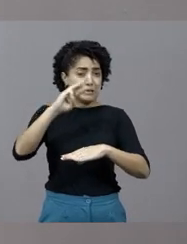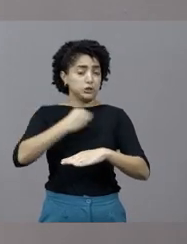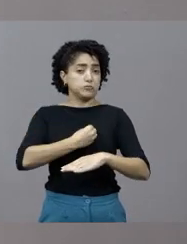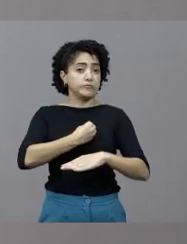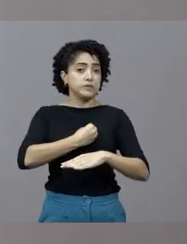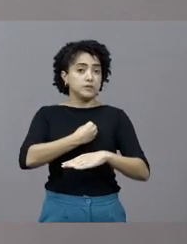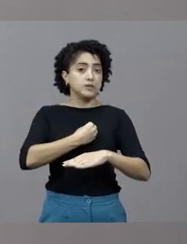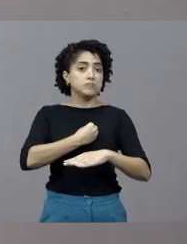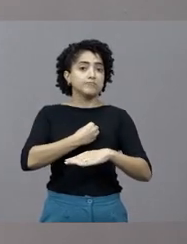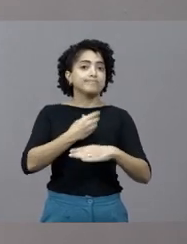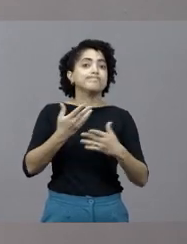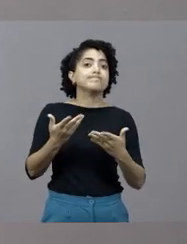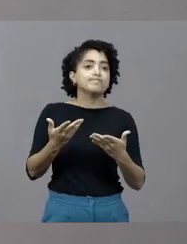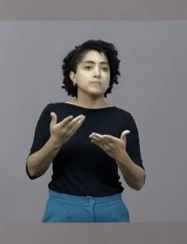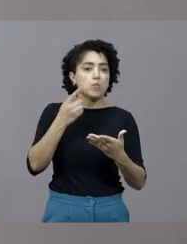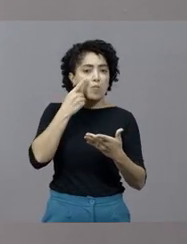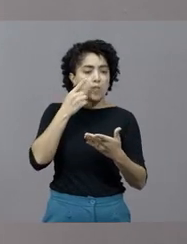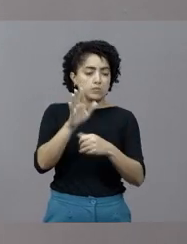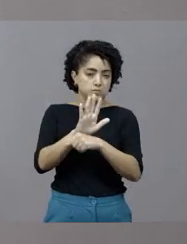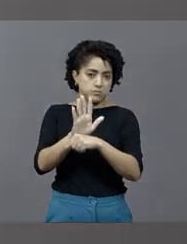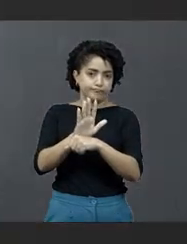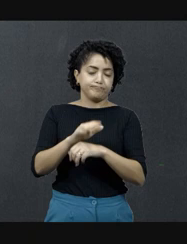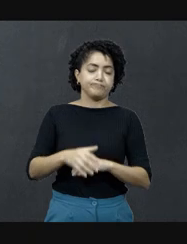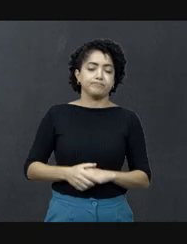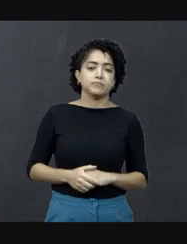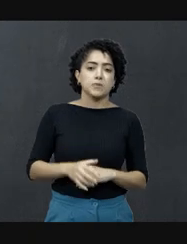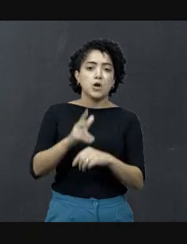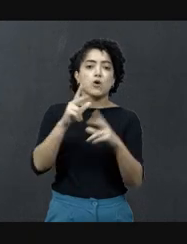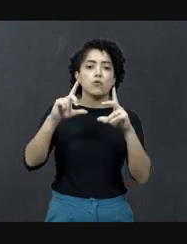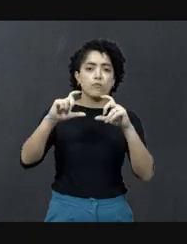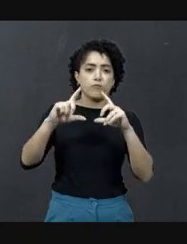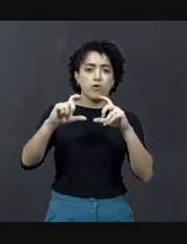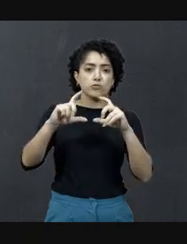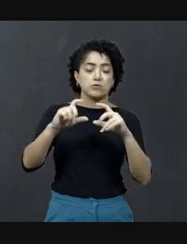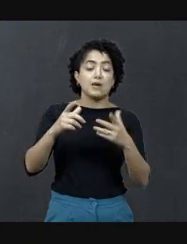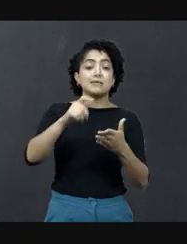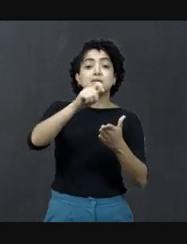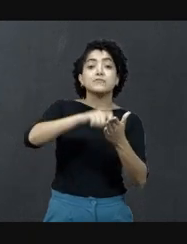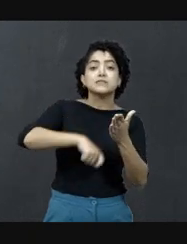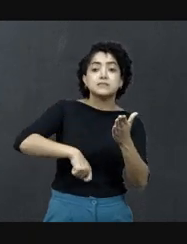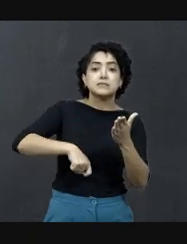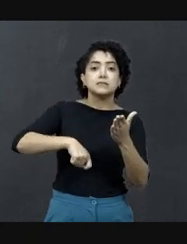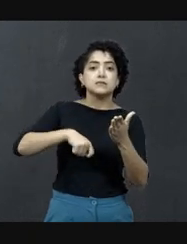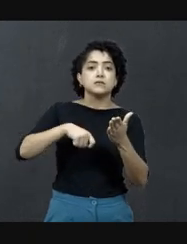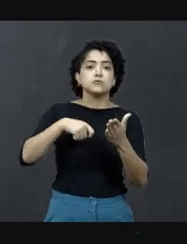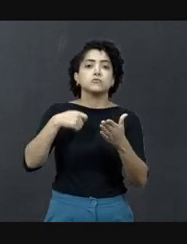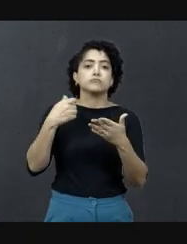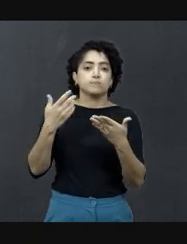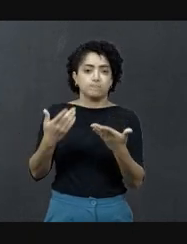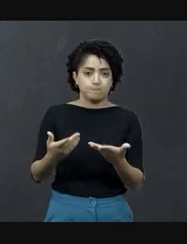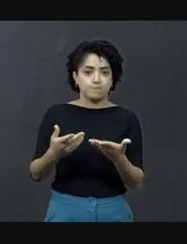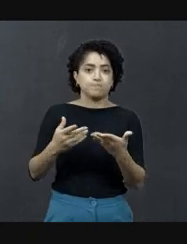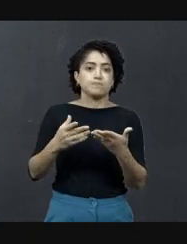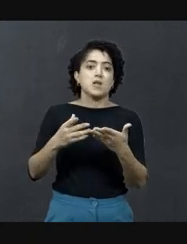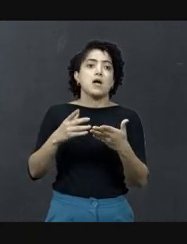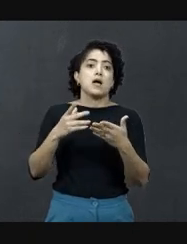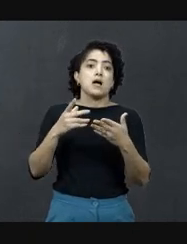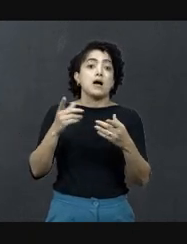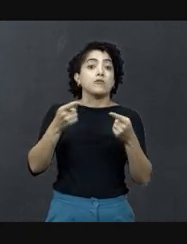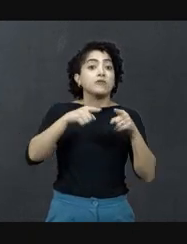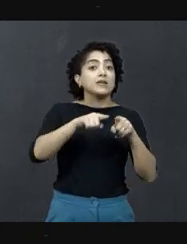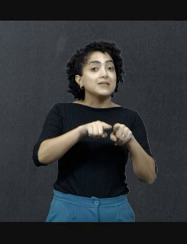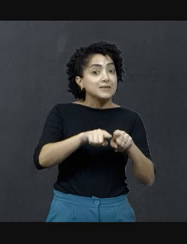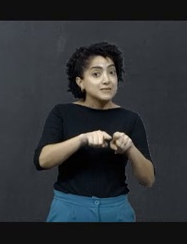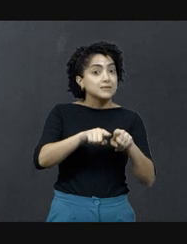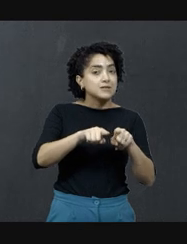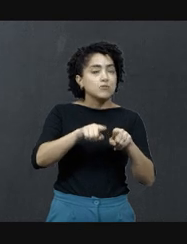favor, mostre a próxima foto. Ele estava assinando filiação partidária em Brasília.